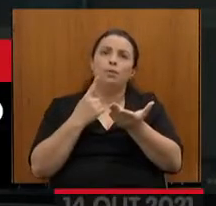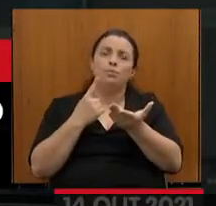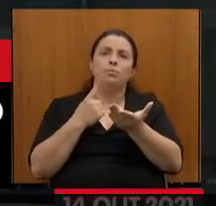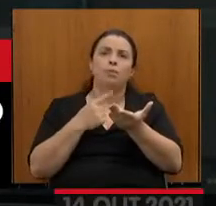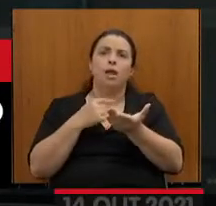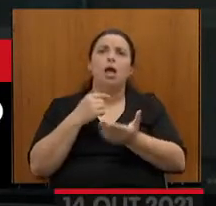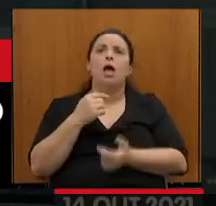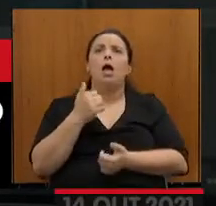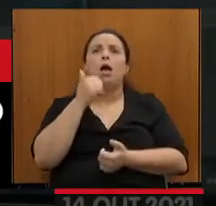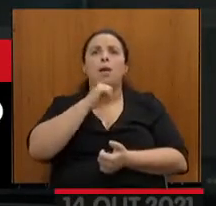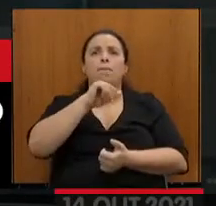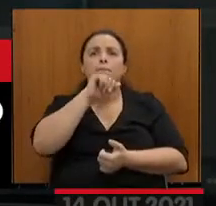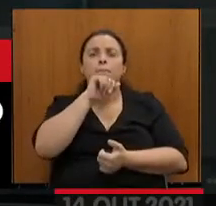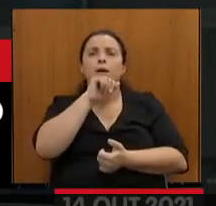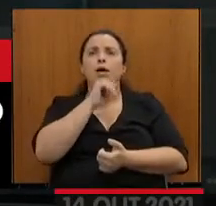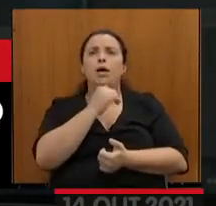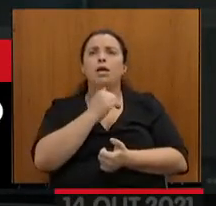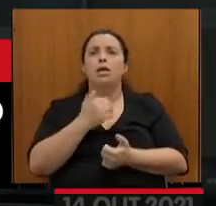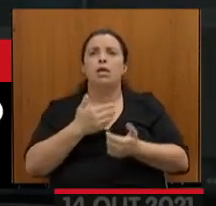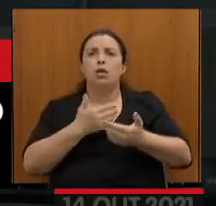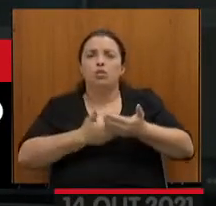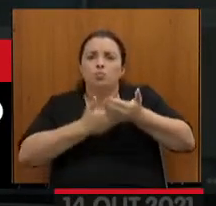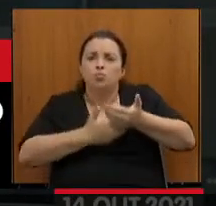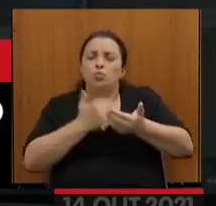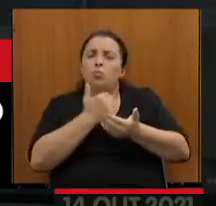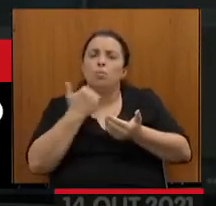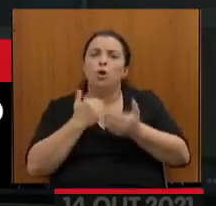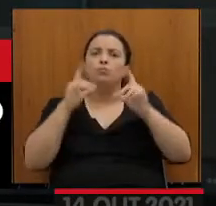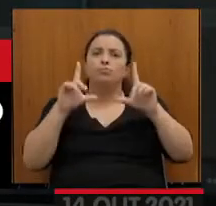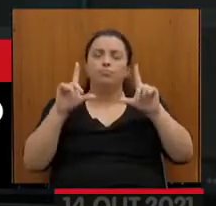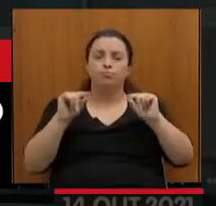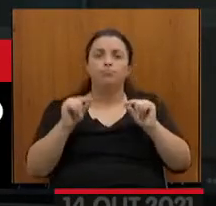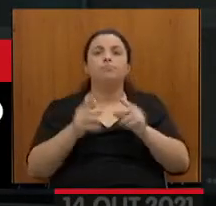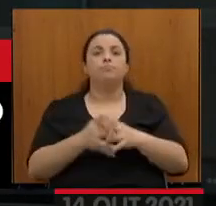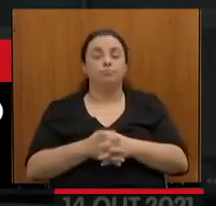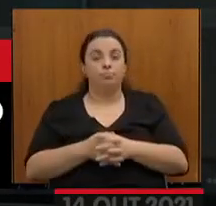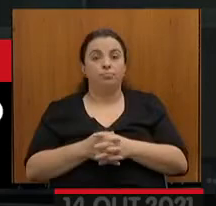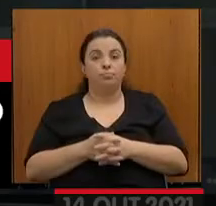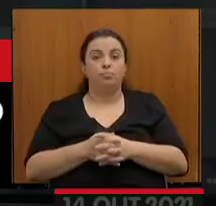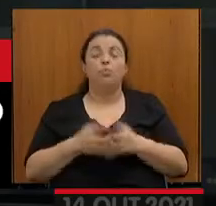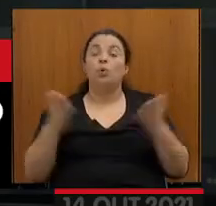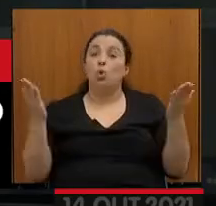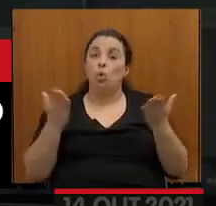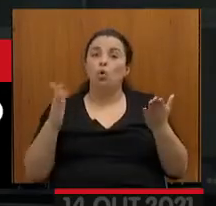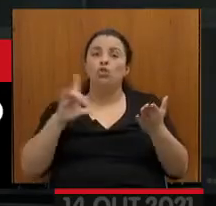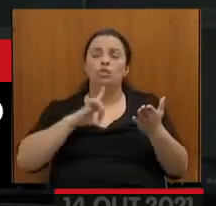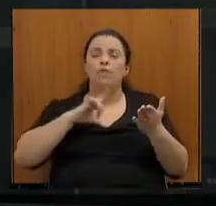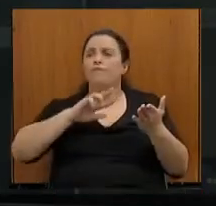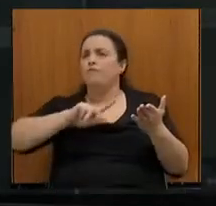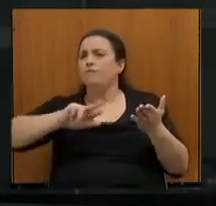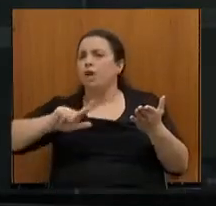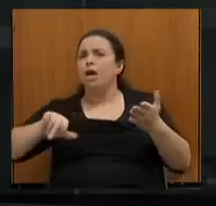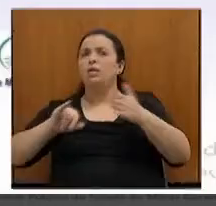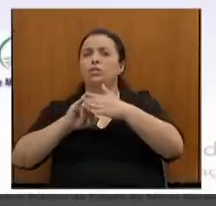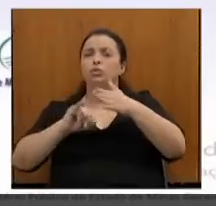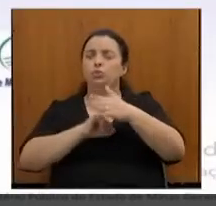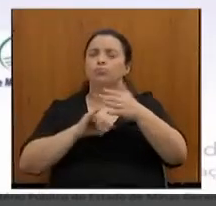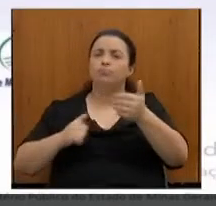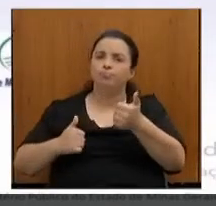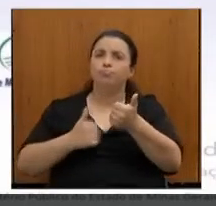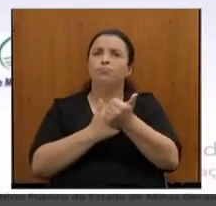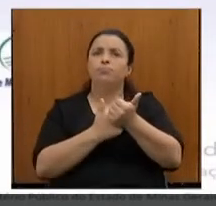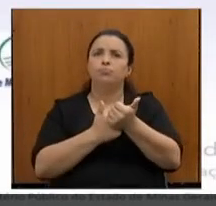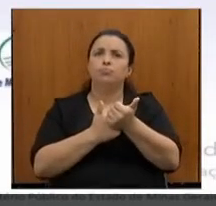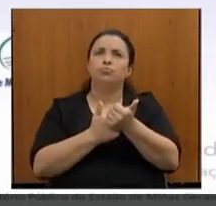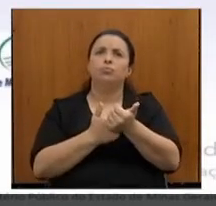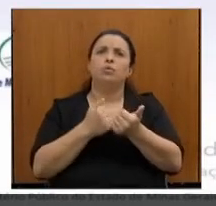mortalidade materna infantil. E hoje a gente já tem inúmeras instituições apoiando,